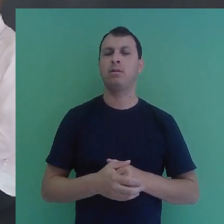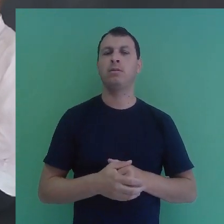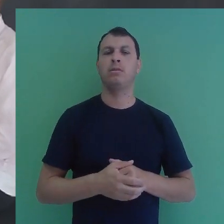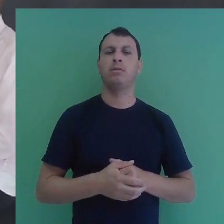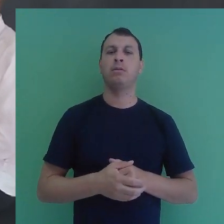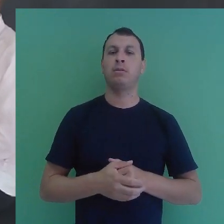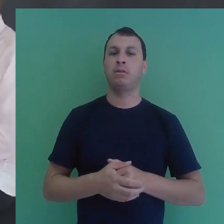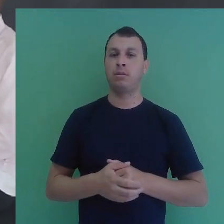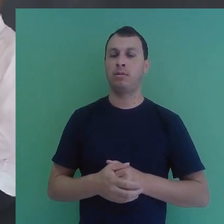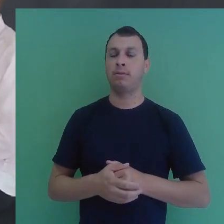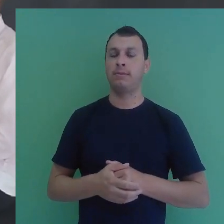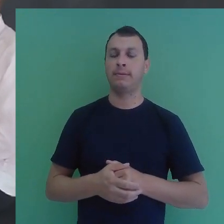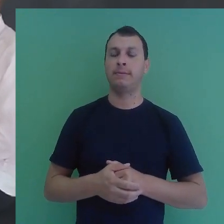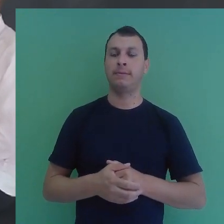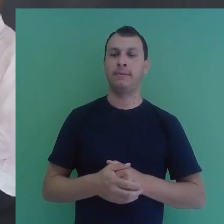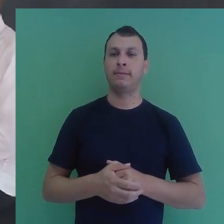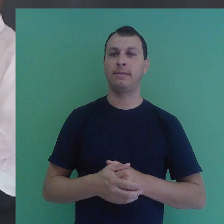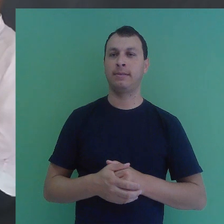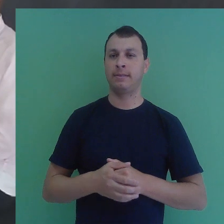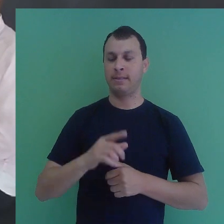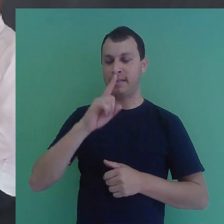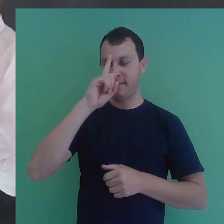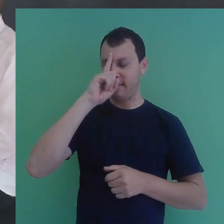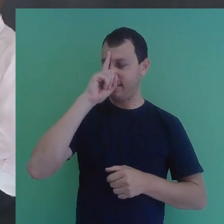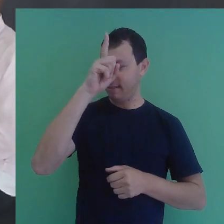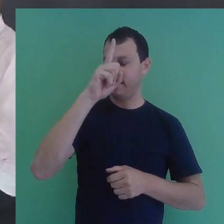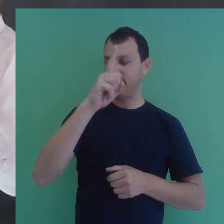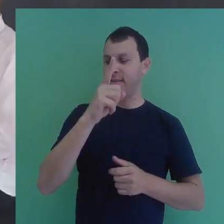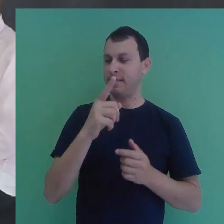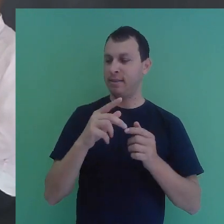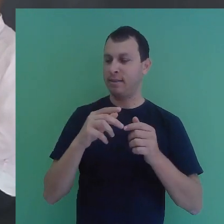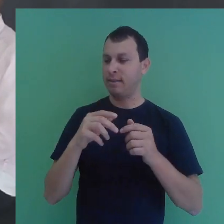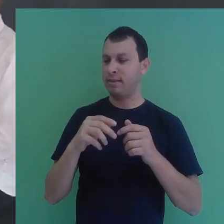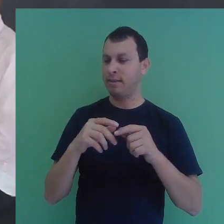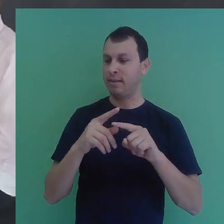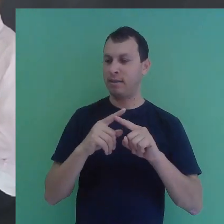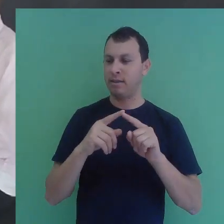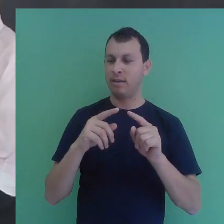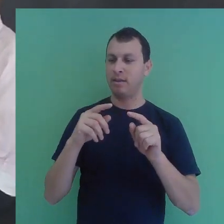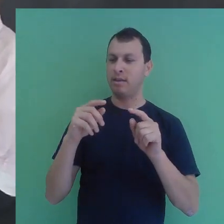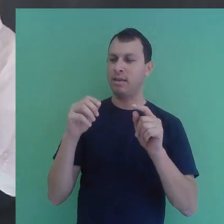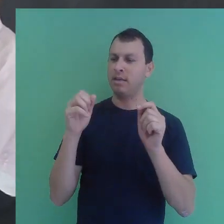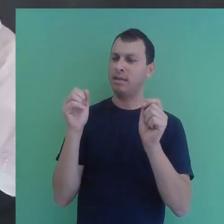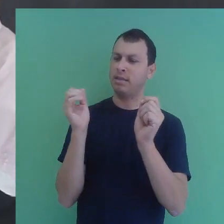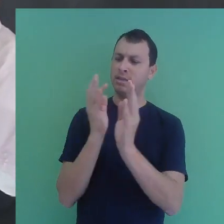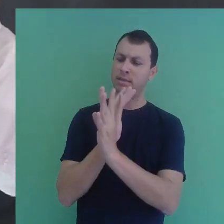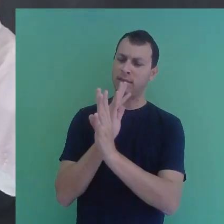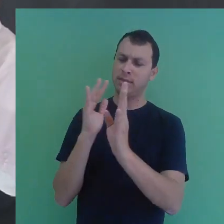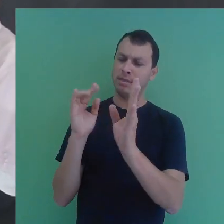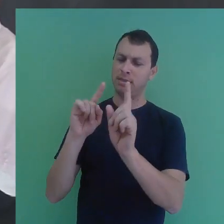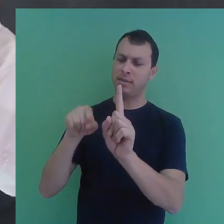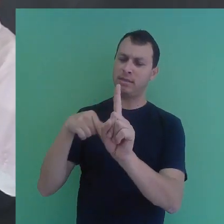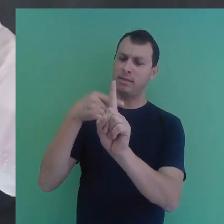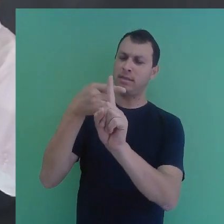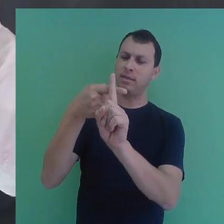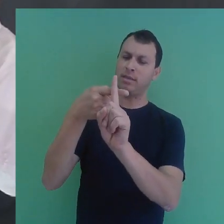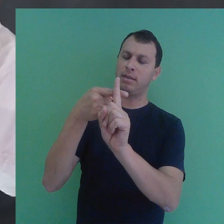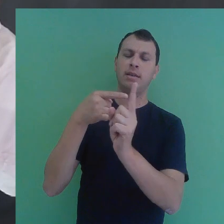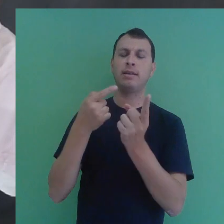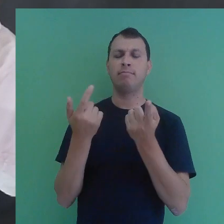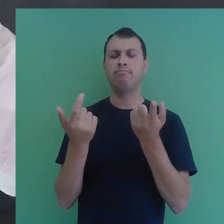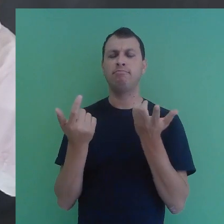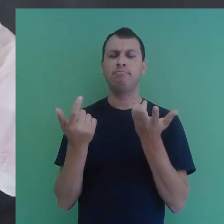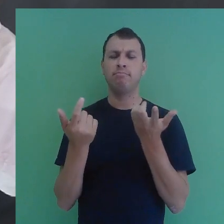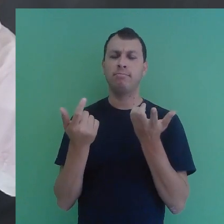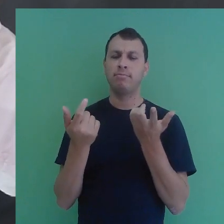melhores ferramentas que a comunidade criou, né? Com certeza, eu concordo bastante com você. E a respeito do Cidade Mais, Cidade Júnior / Cidade Mais,